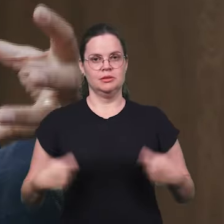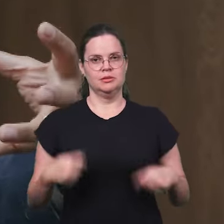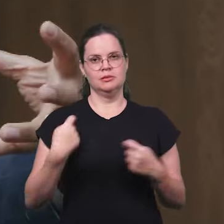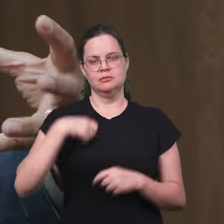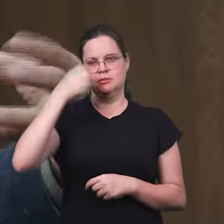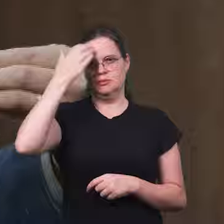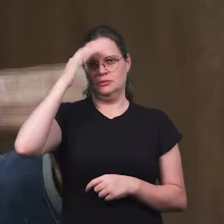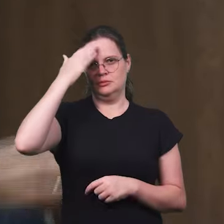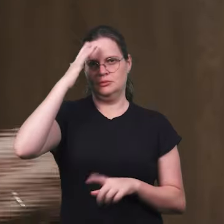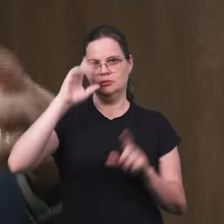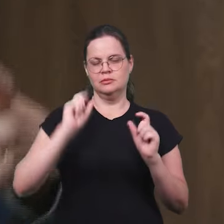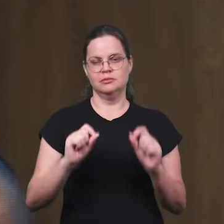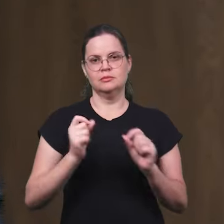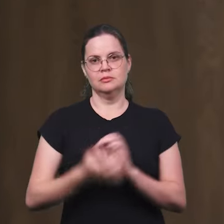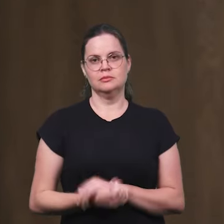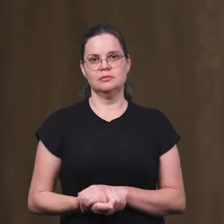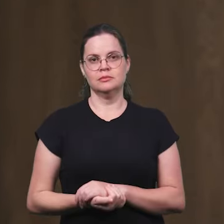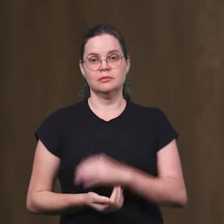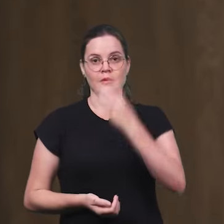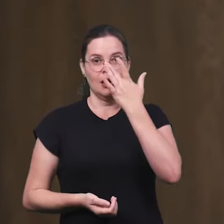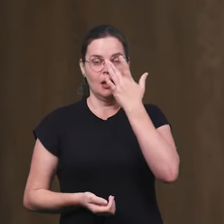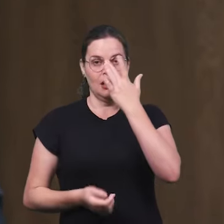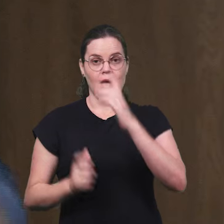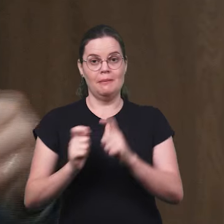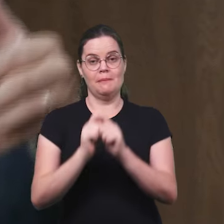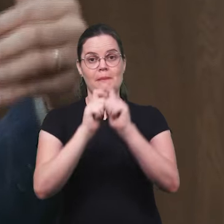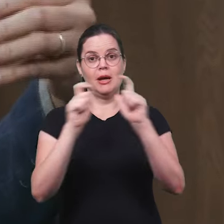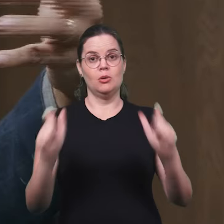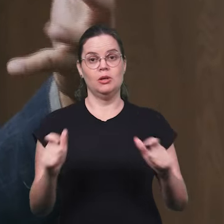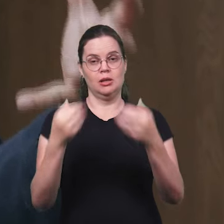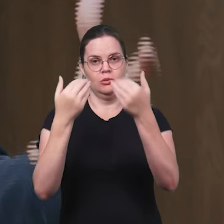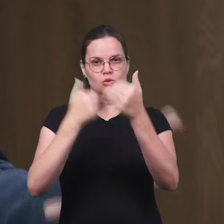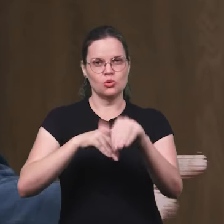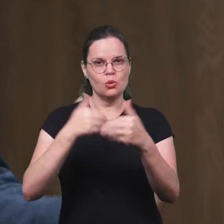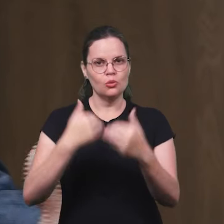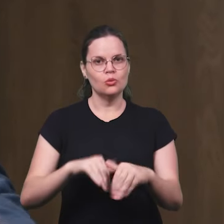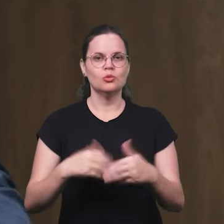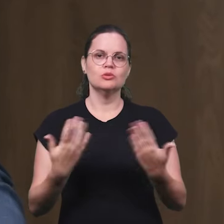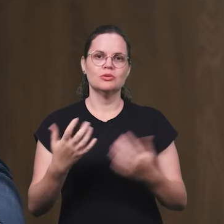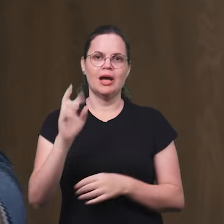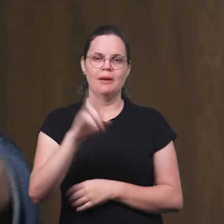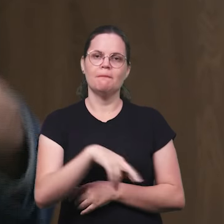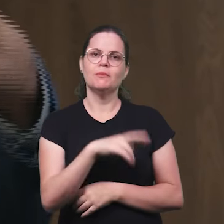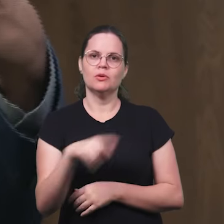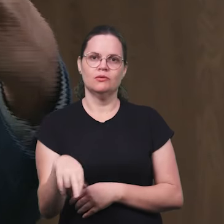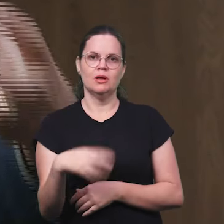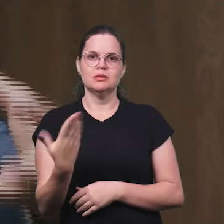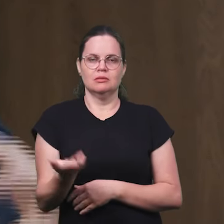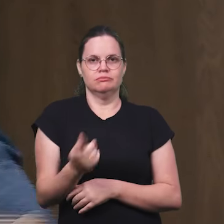grande maioria dos concurseiros a reprovação. Por mais que você estude com antecedência, que você faça a sua